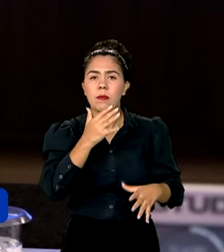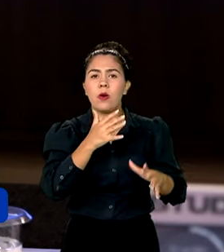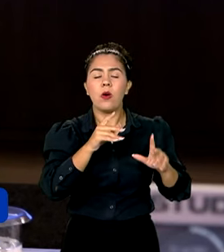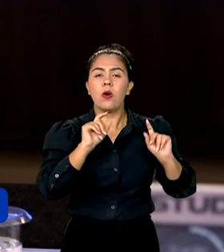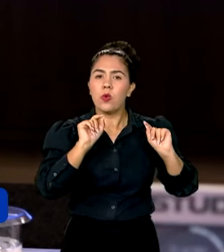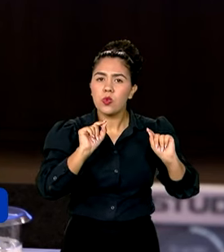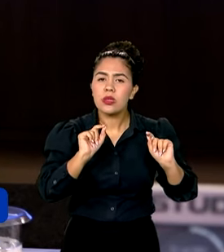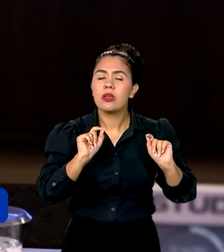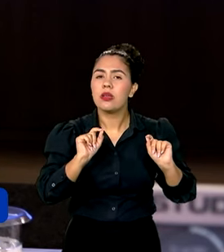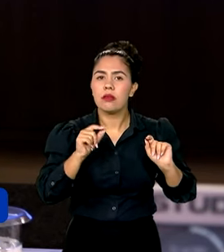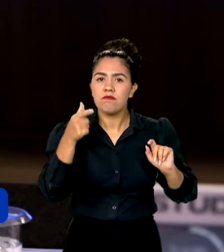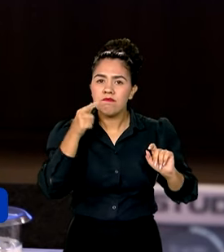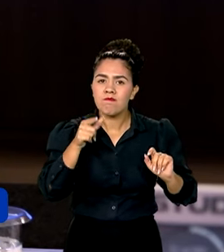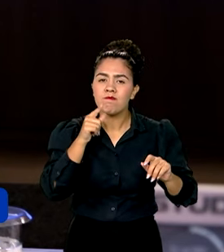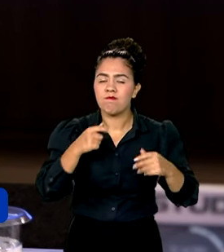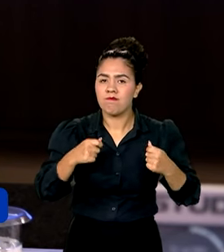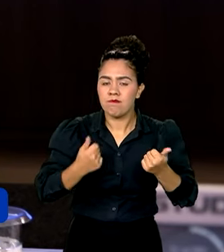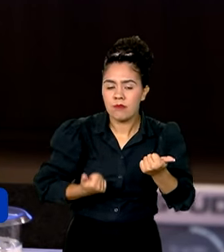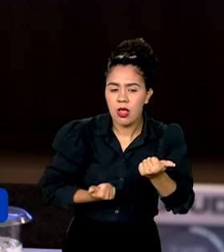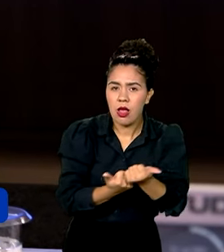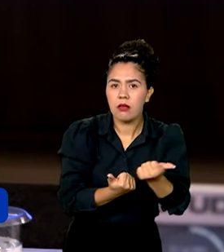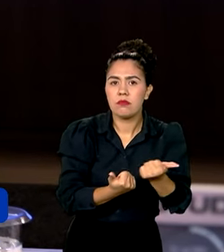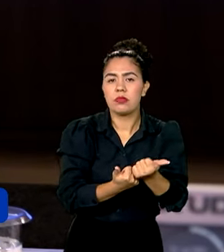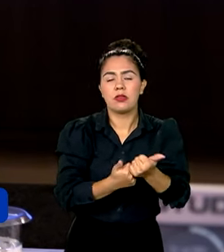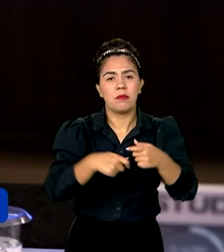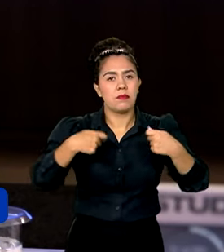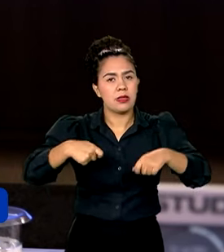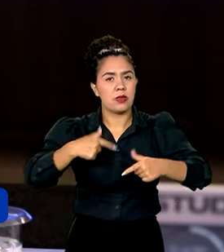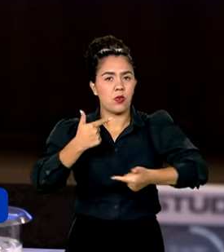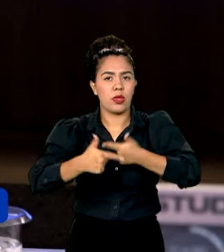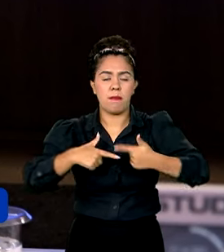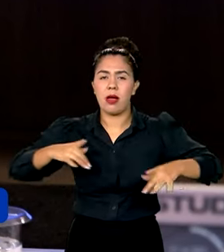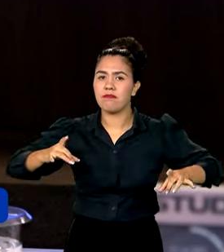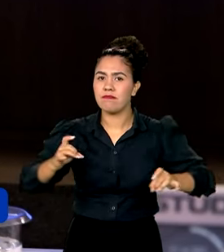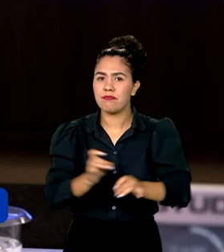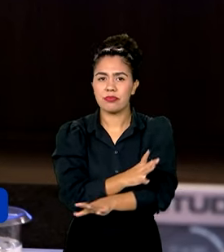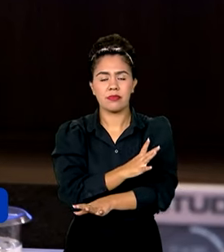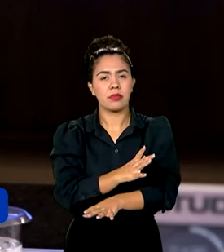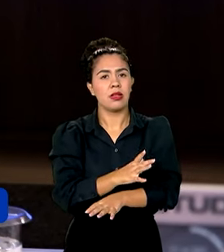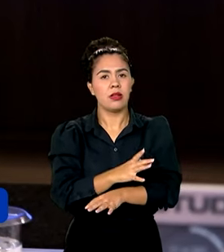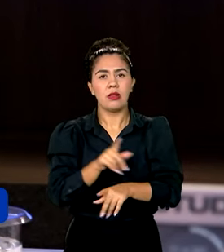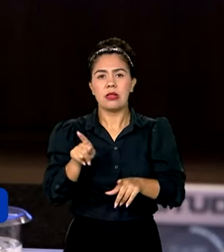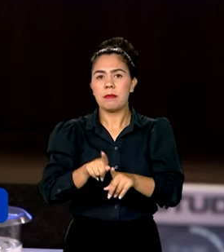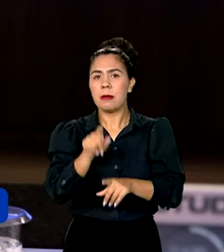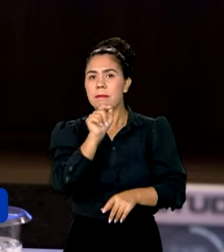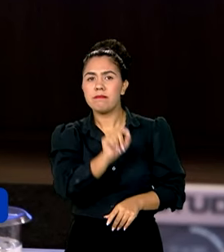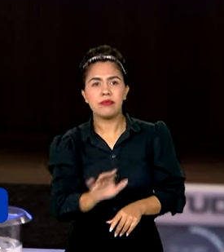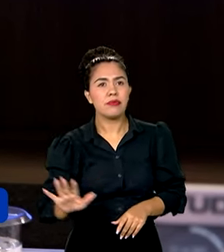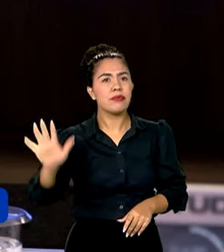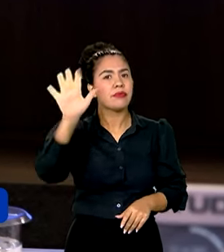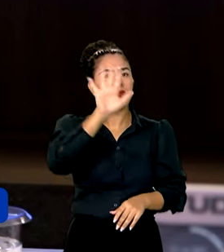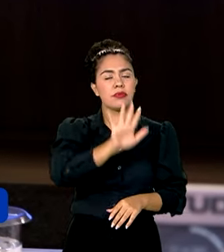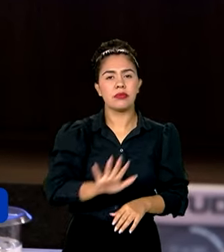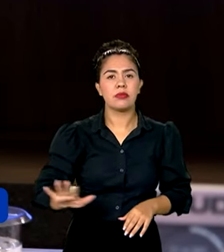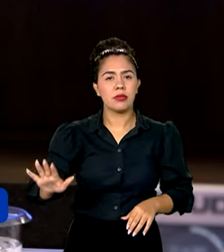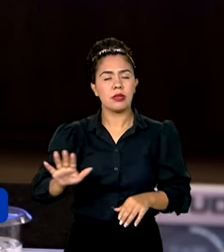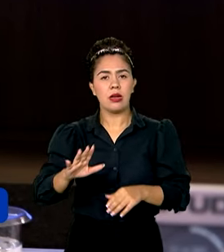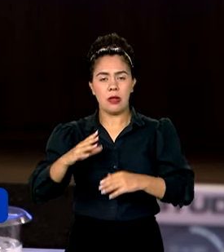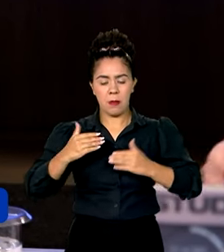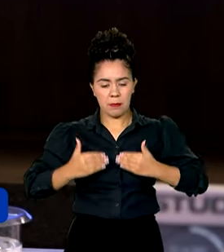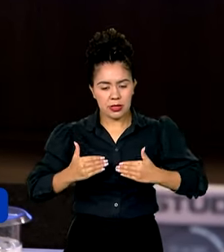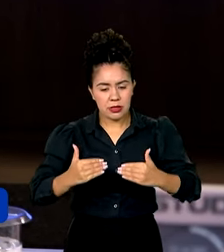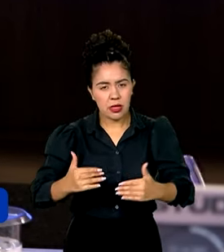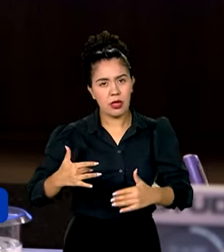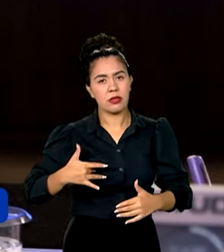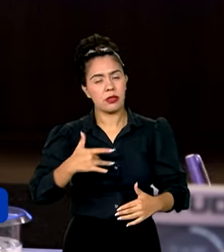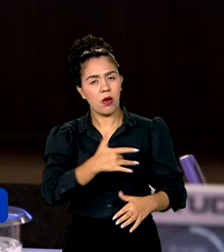reforçará muito um trabalho integrado em todo o Brasil não só do Ministério da Saúde mas de todo o Governo Federal como